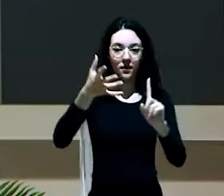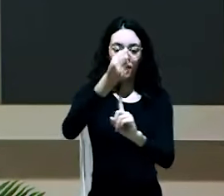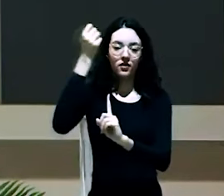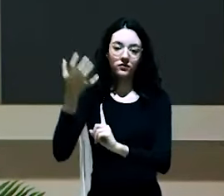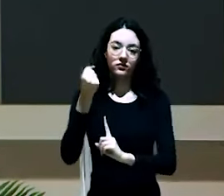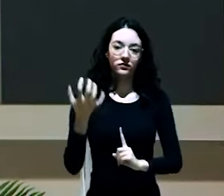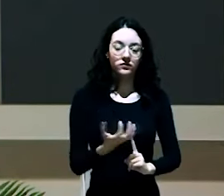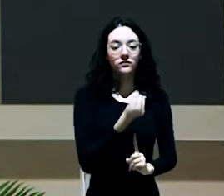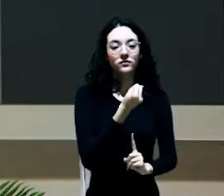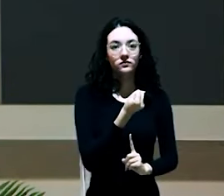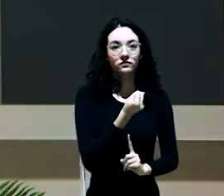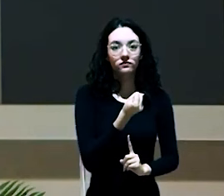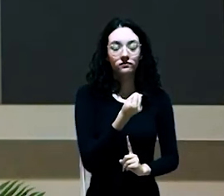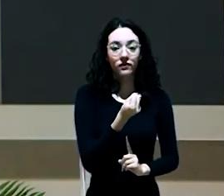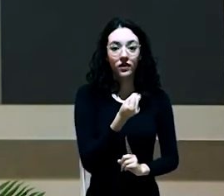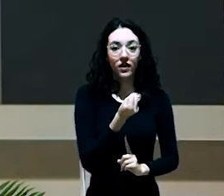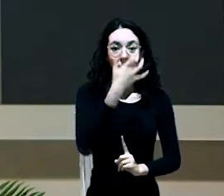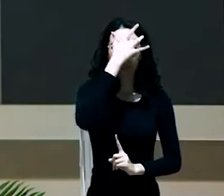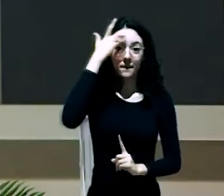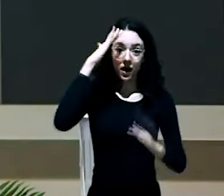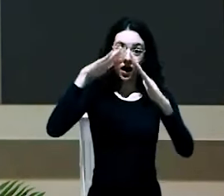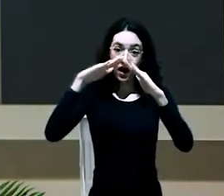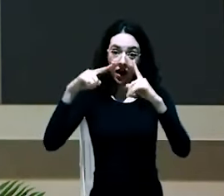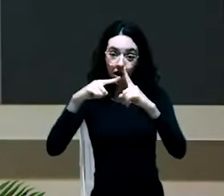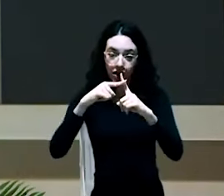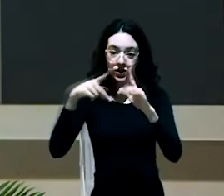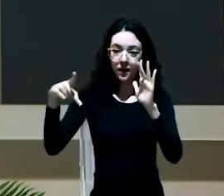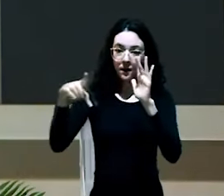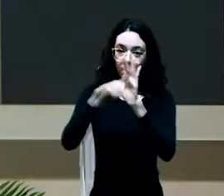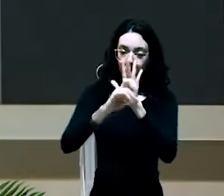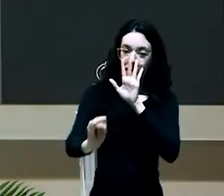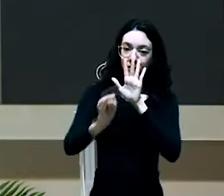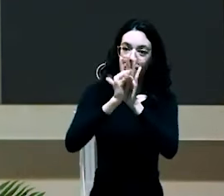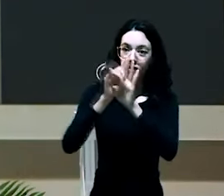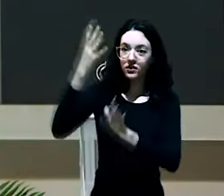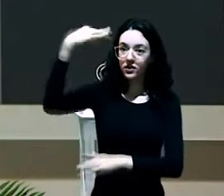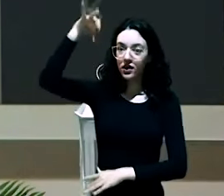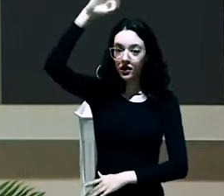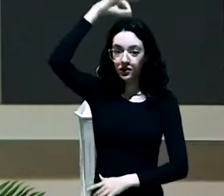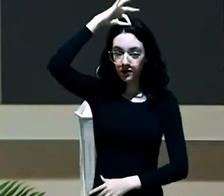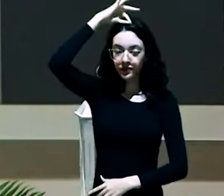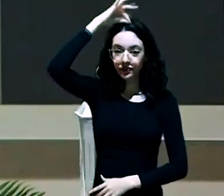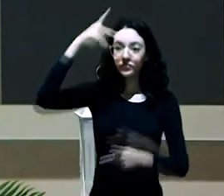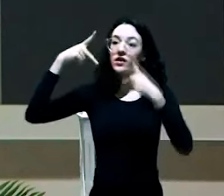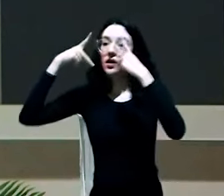Espírito Santo prega justificação, prega santificação, prega cura divina e prega